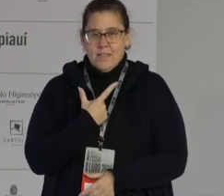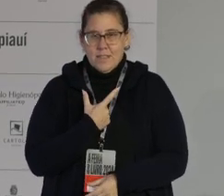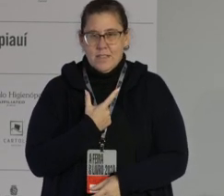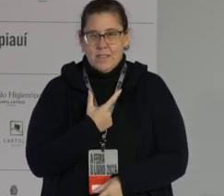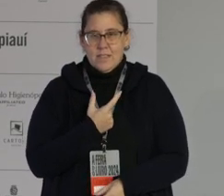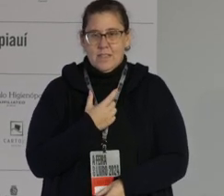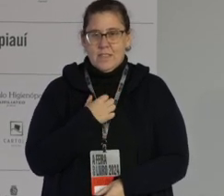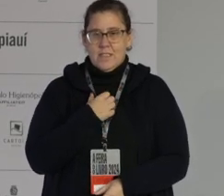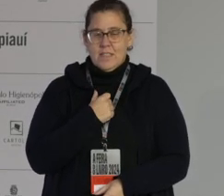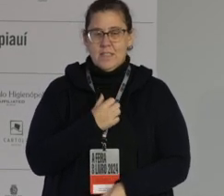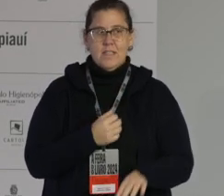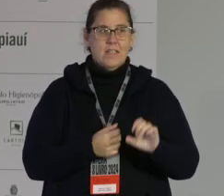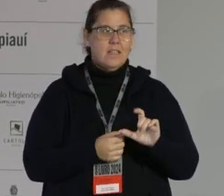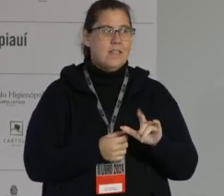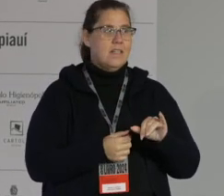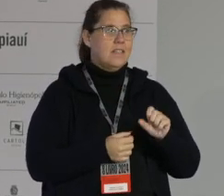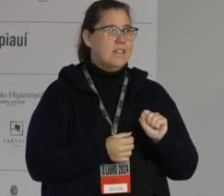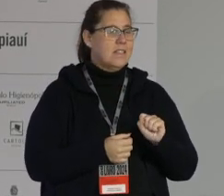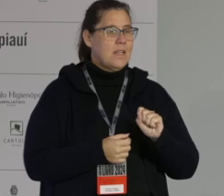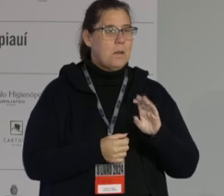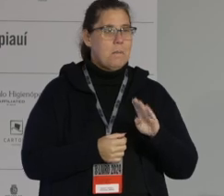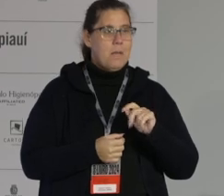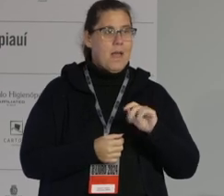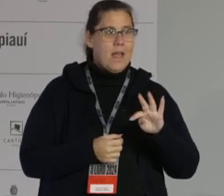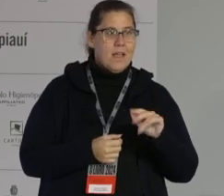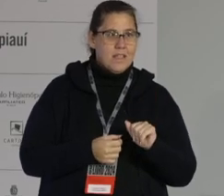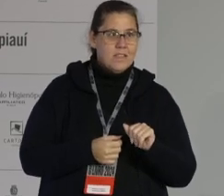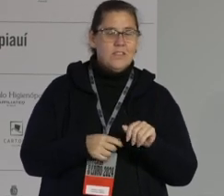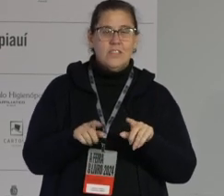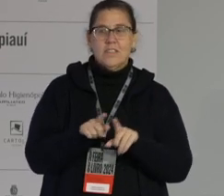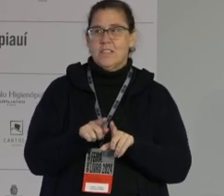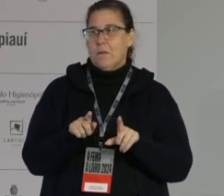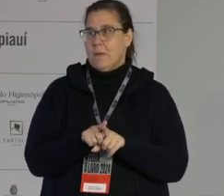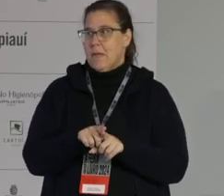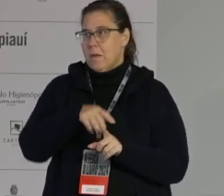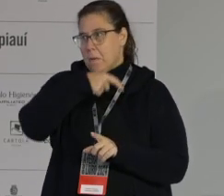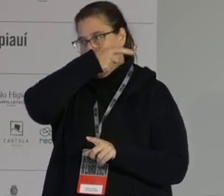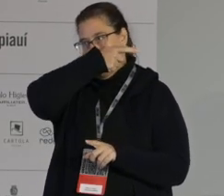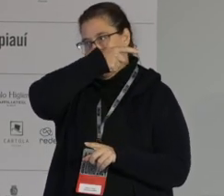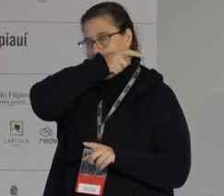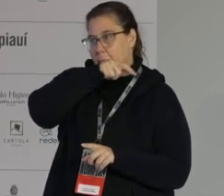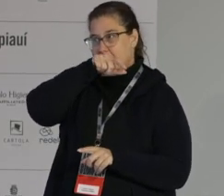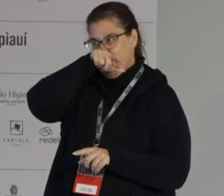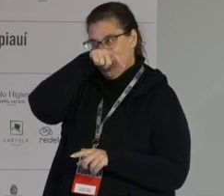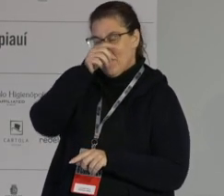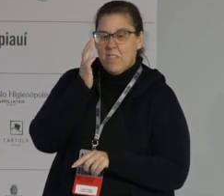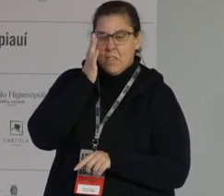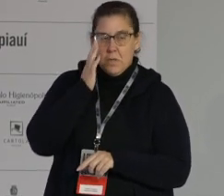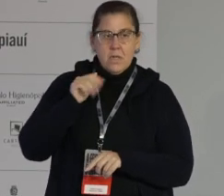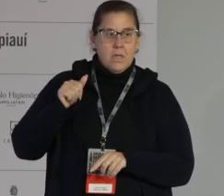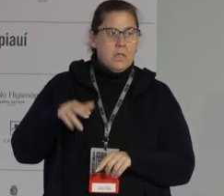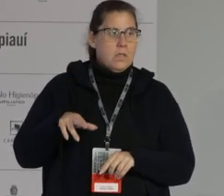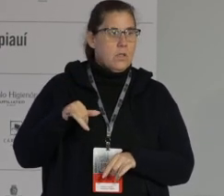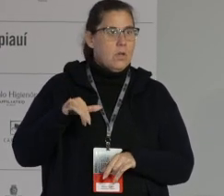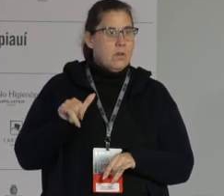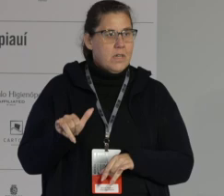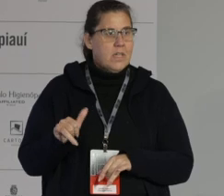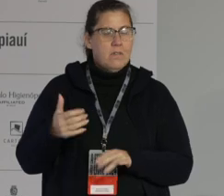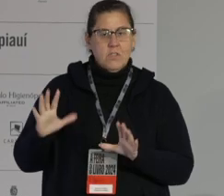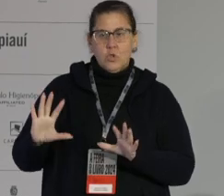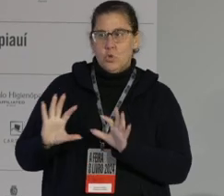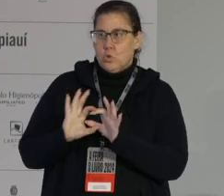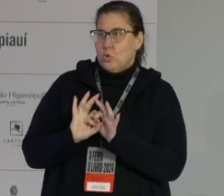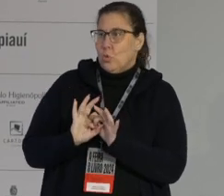ímpar entre a Elizabeth Bishop, o Arte de Perder Não é Nenhum Mistério, e a Eleanor Rigby dos Beatles. E você meio